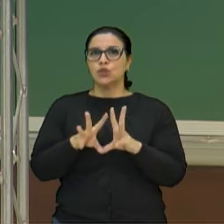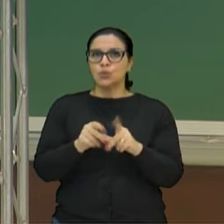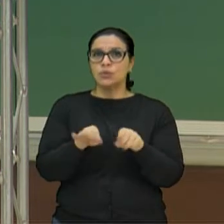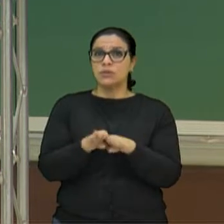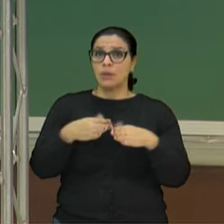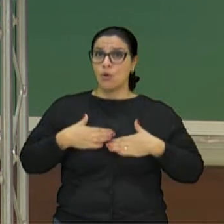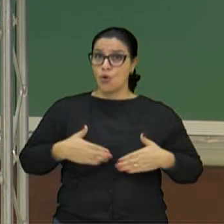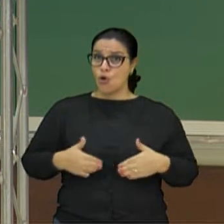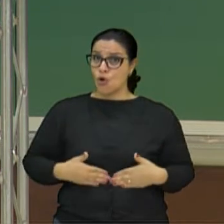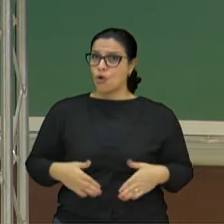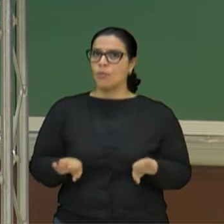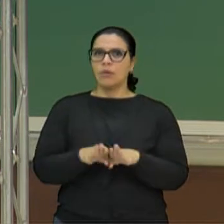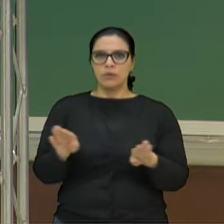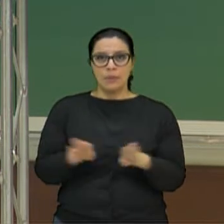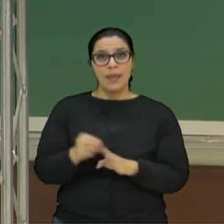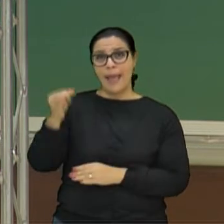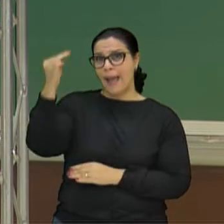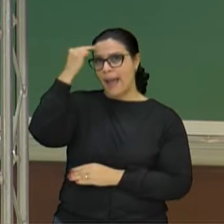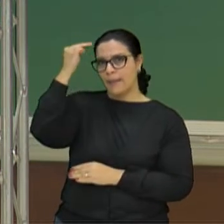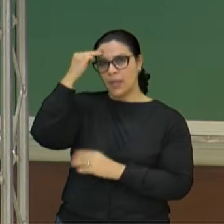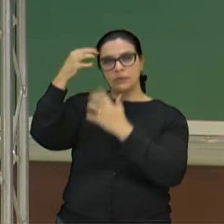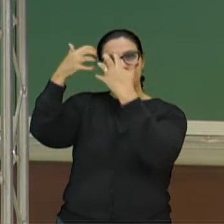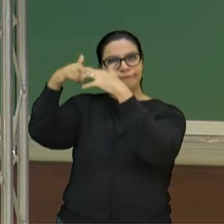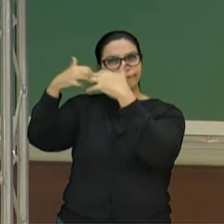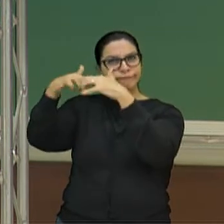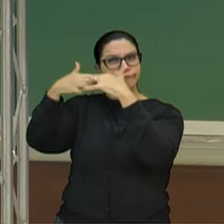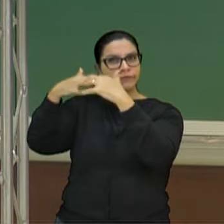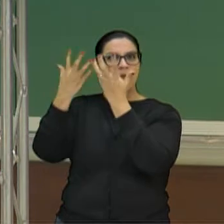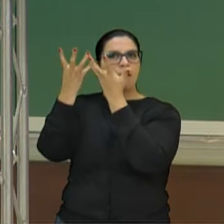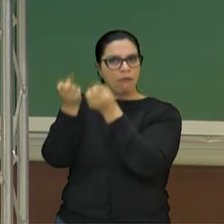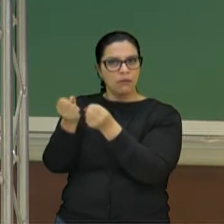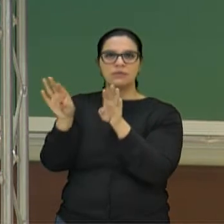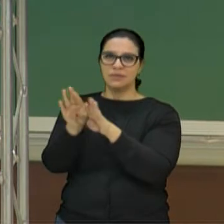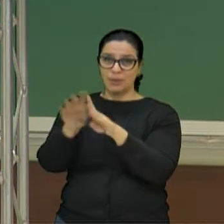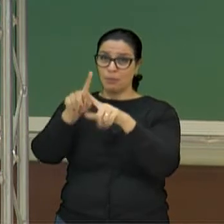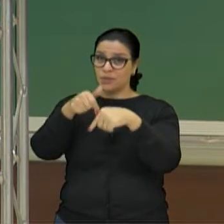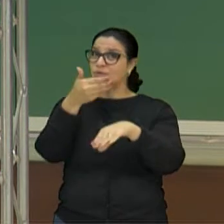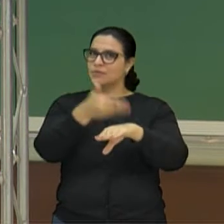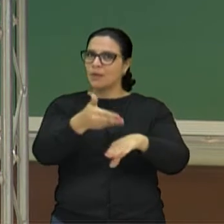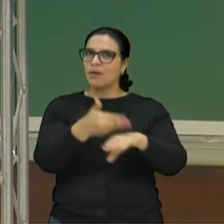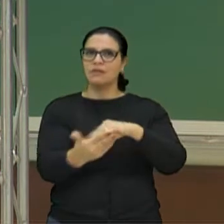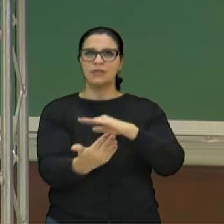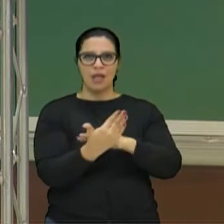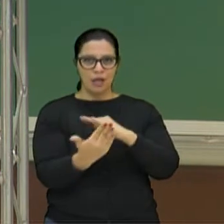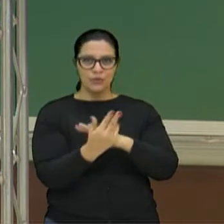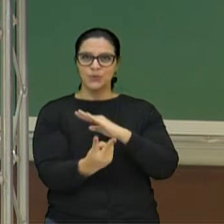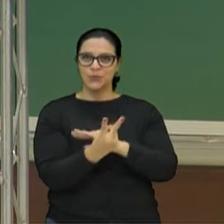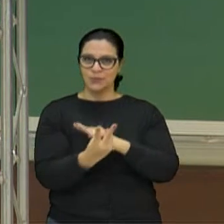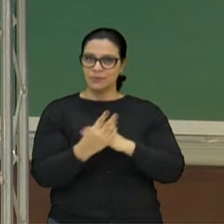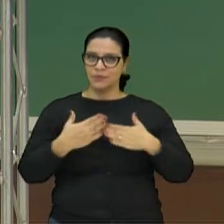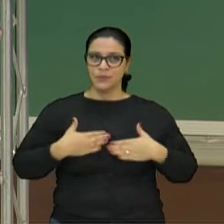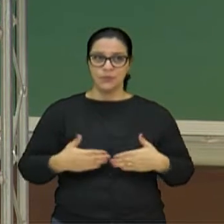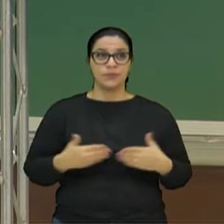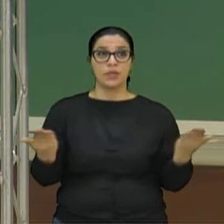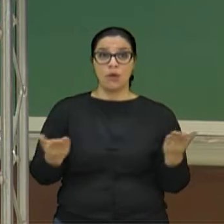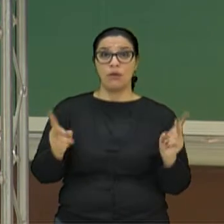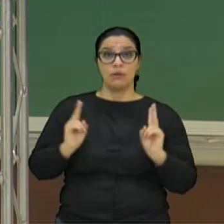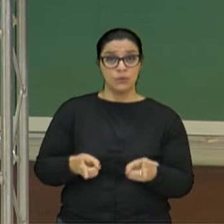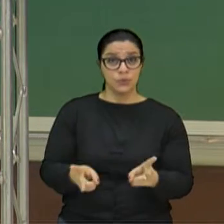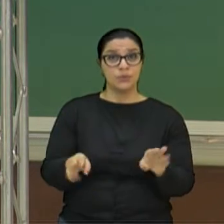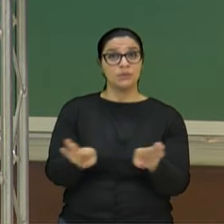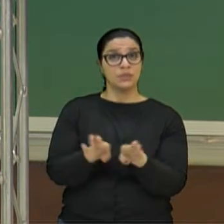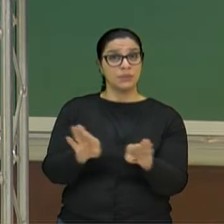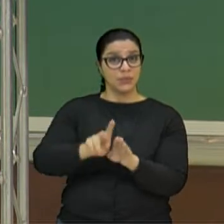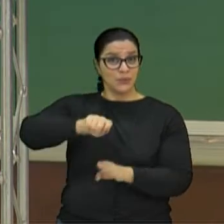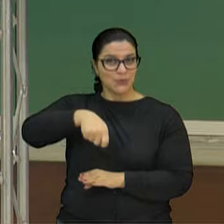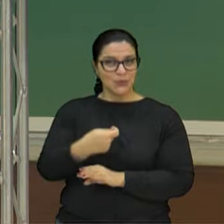desgaste físico e mental é grande também, então através dessas práticas de ginástica favorece bastante. Então continuando falando